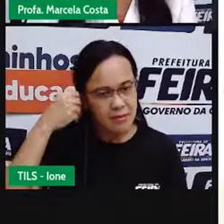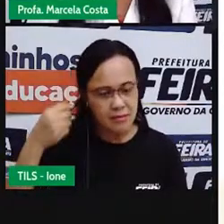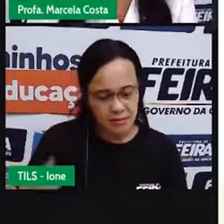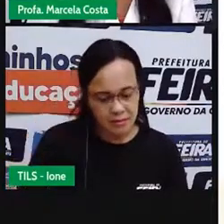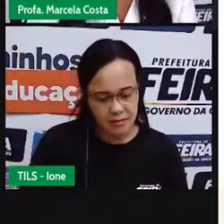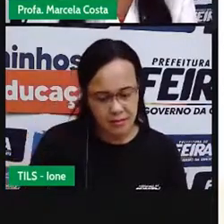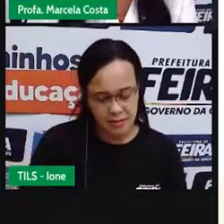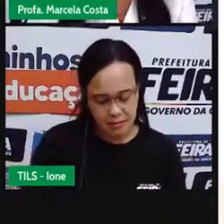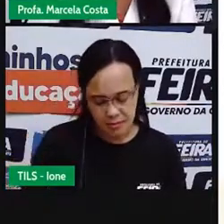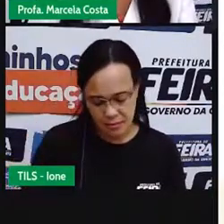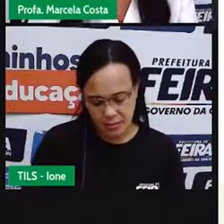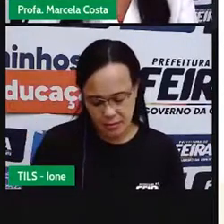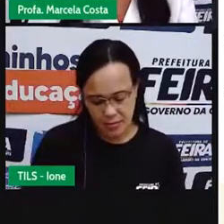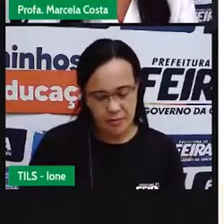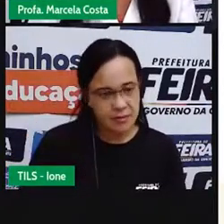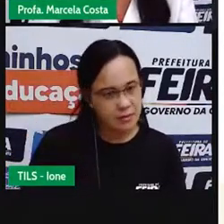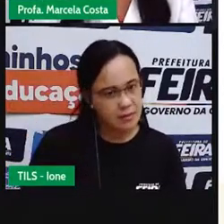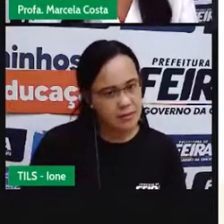O lixo